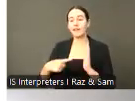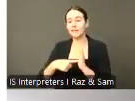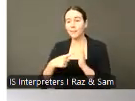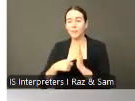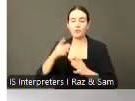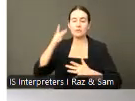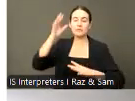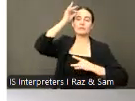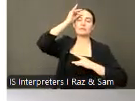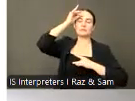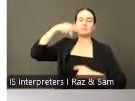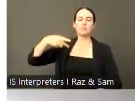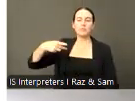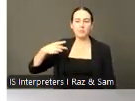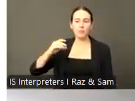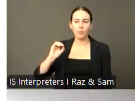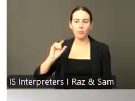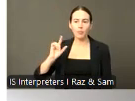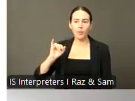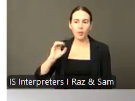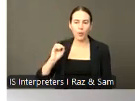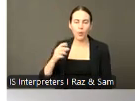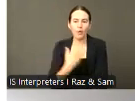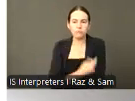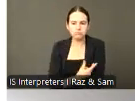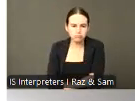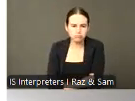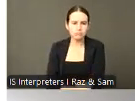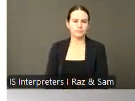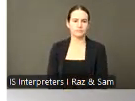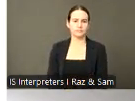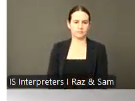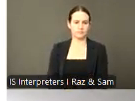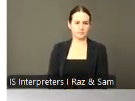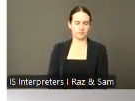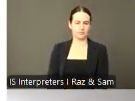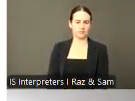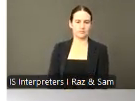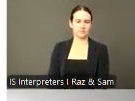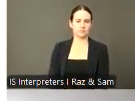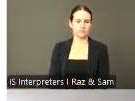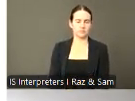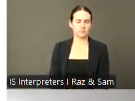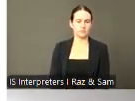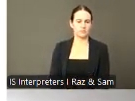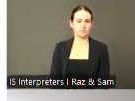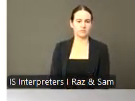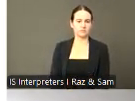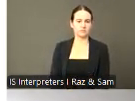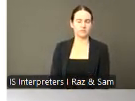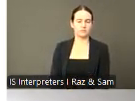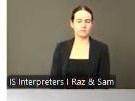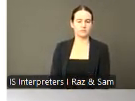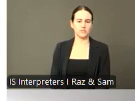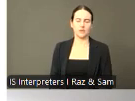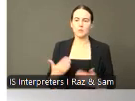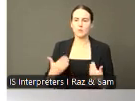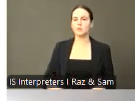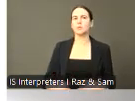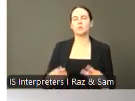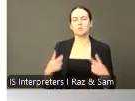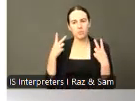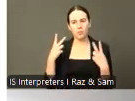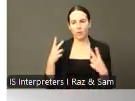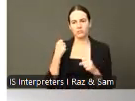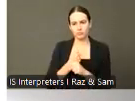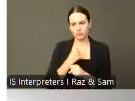na certificação da OPS e o que foi muito importante, a eliminação de